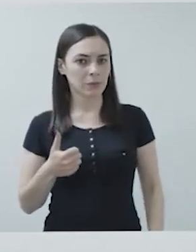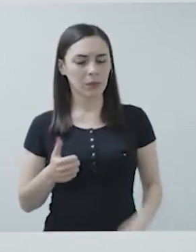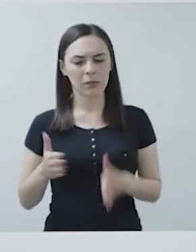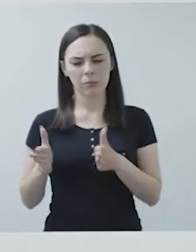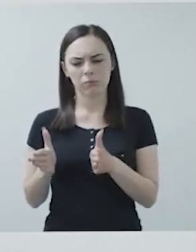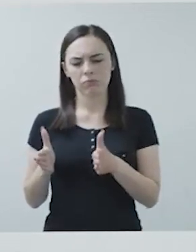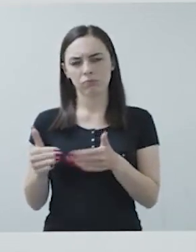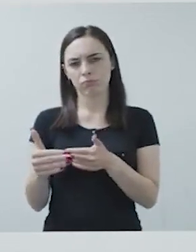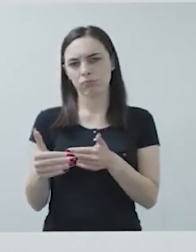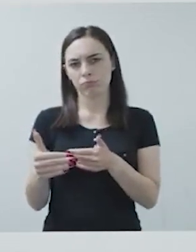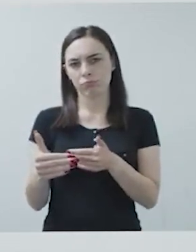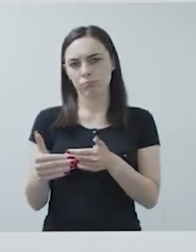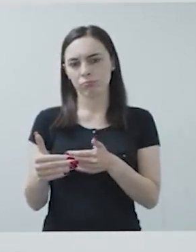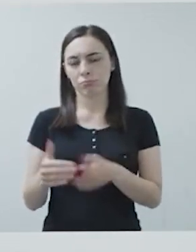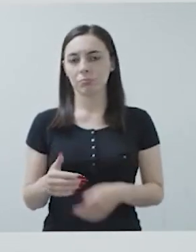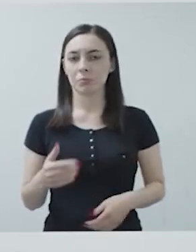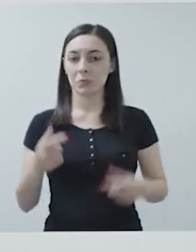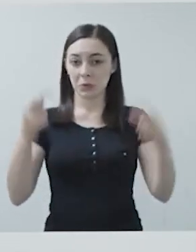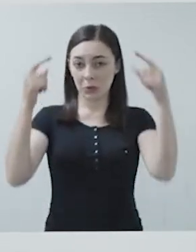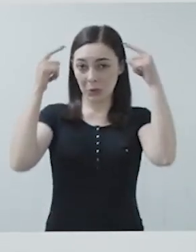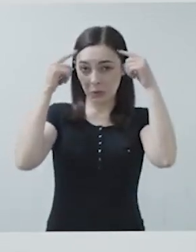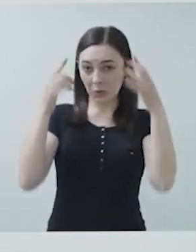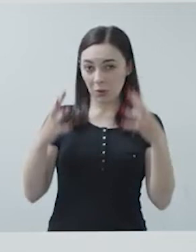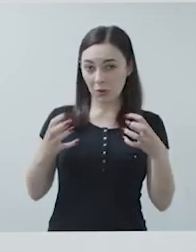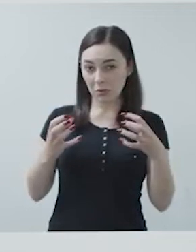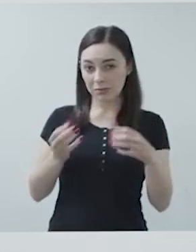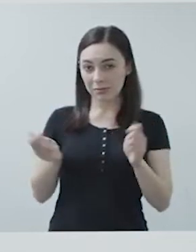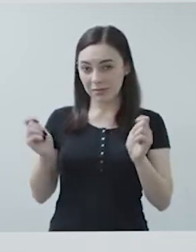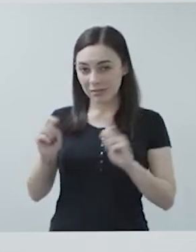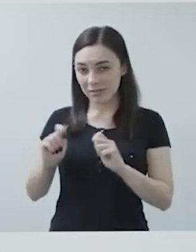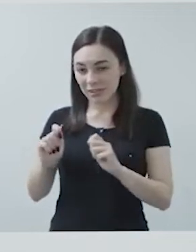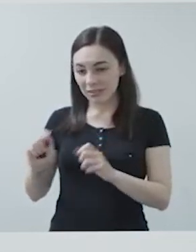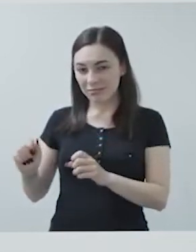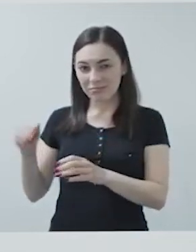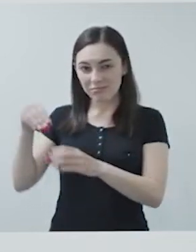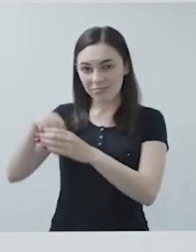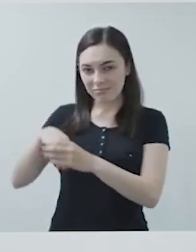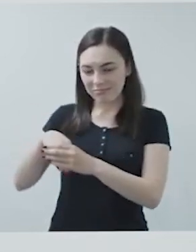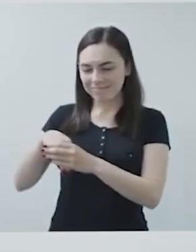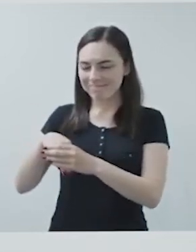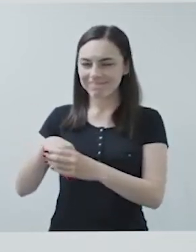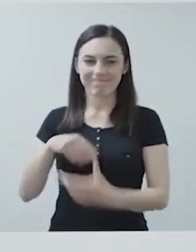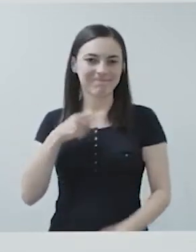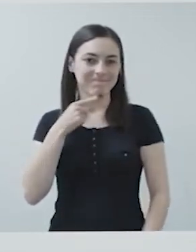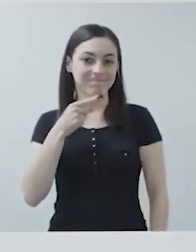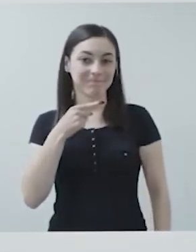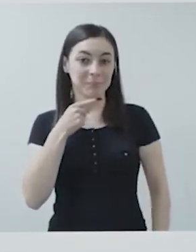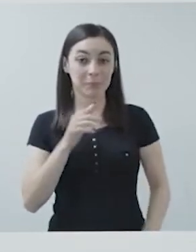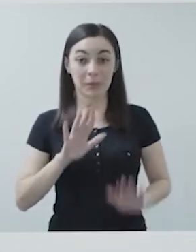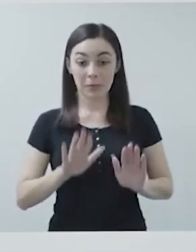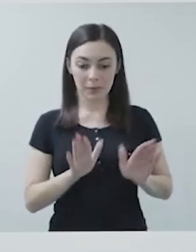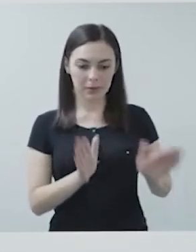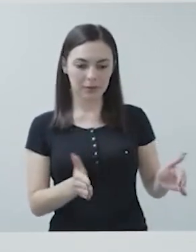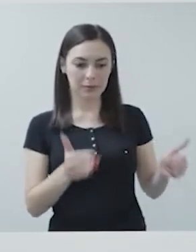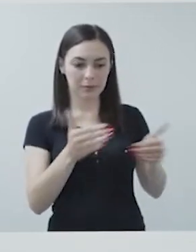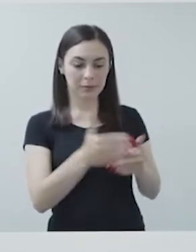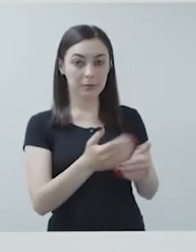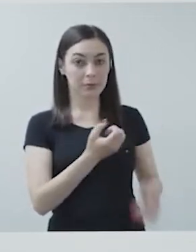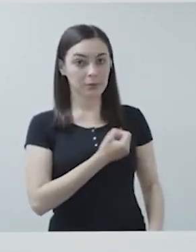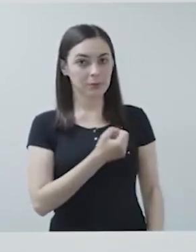caixa pequena, né? O urso não vai caber nesta caixa. Mas e se ele colocar na caixa número